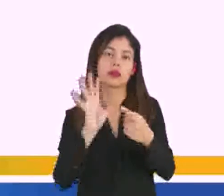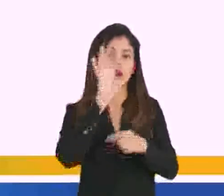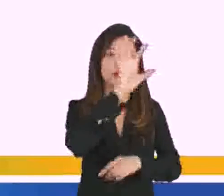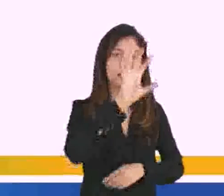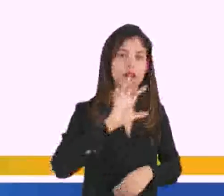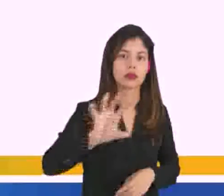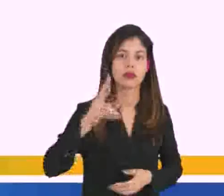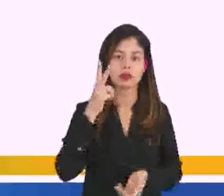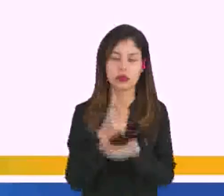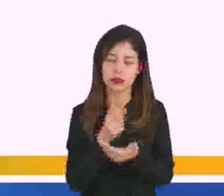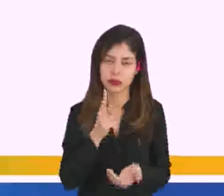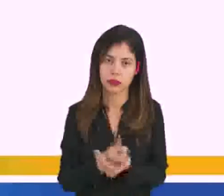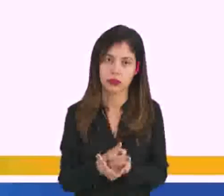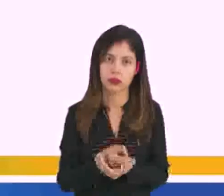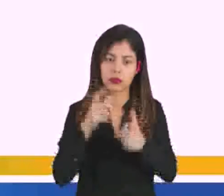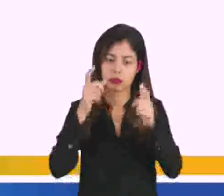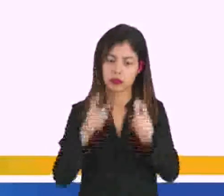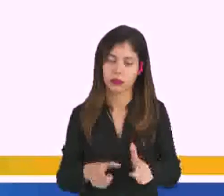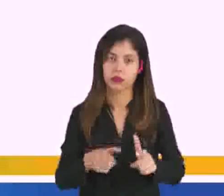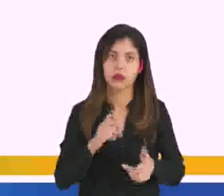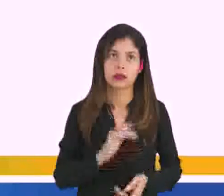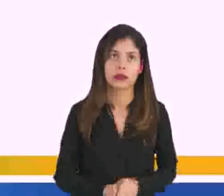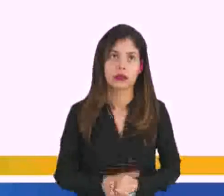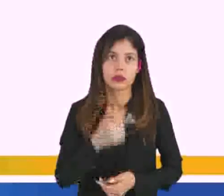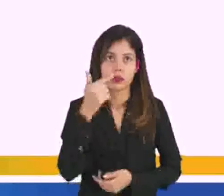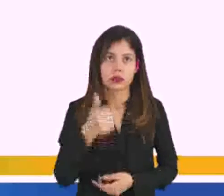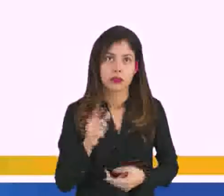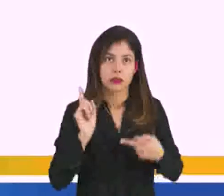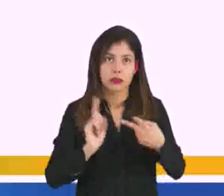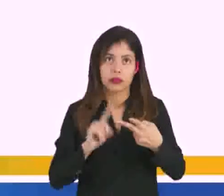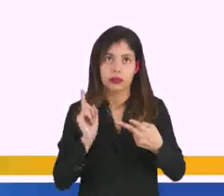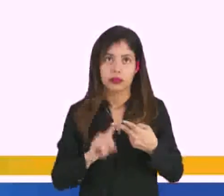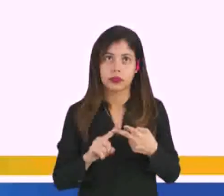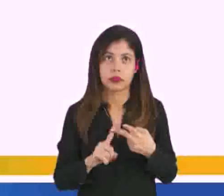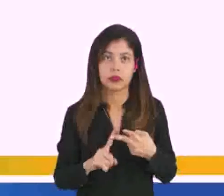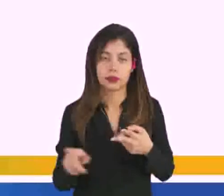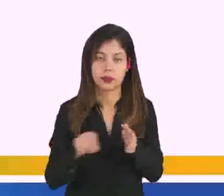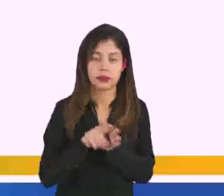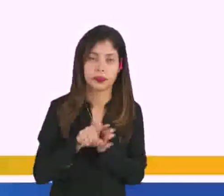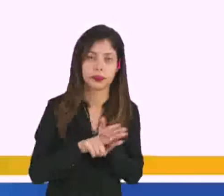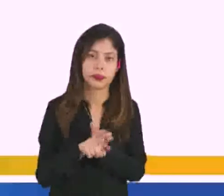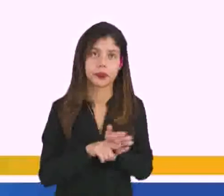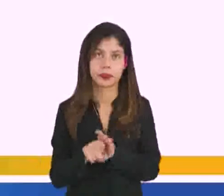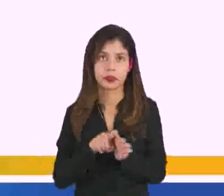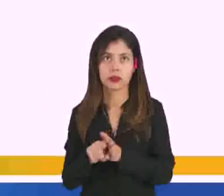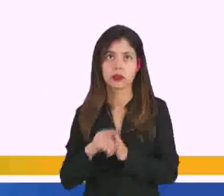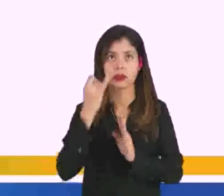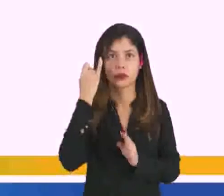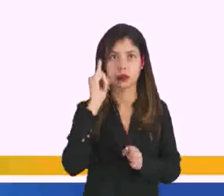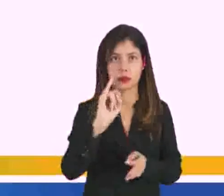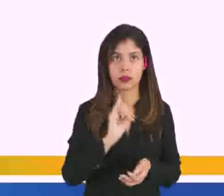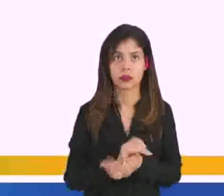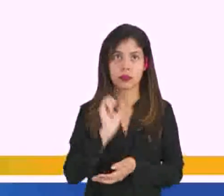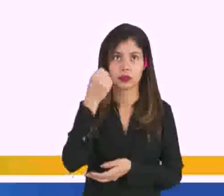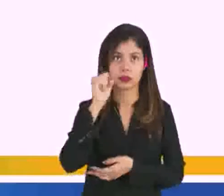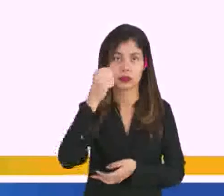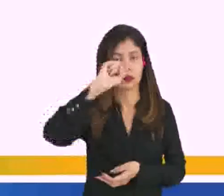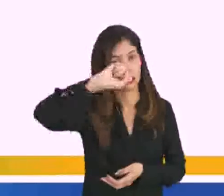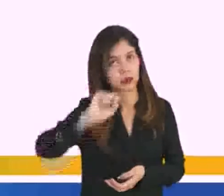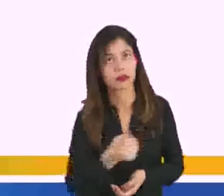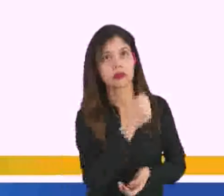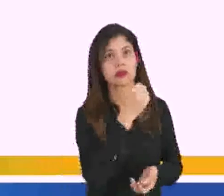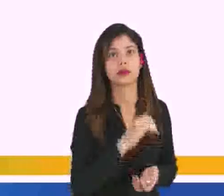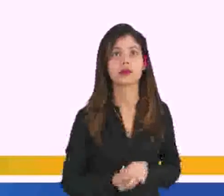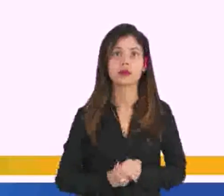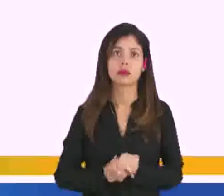eleitores somente dentro de uma mesma região. Na segunda pesquisa, né, na segunda ideia, nós vamos pensar